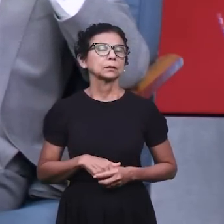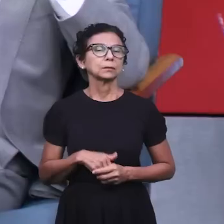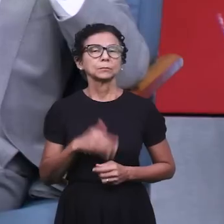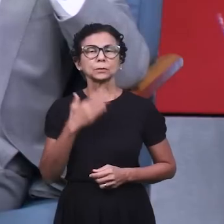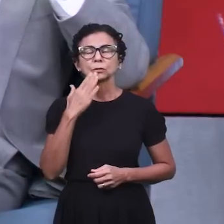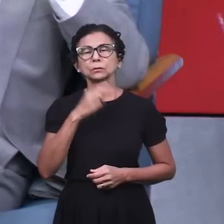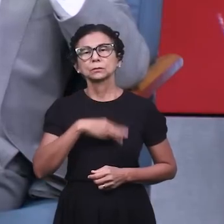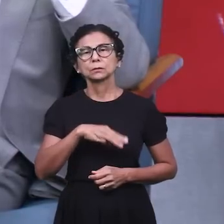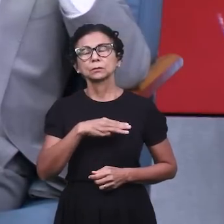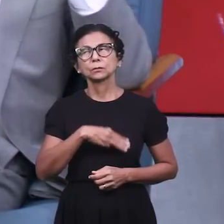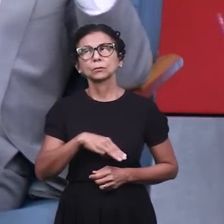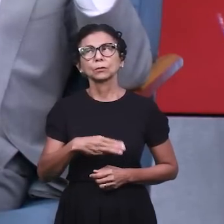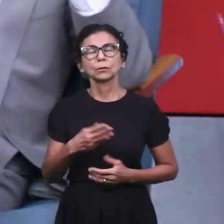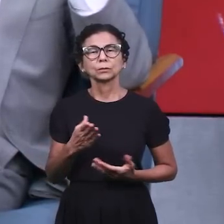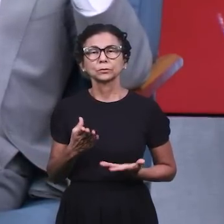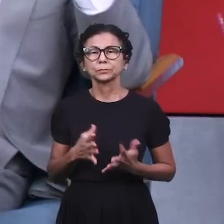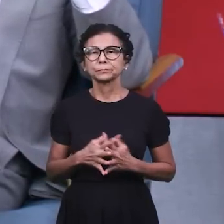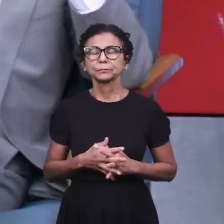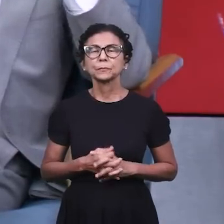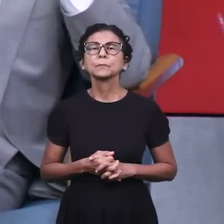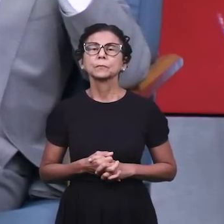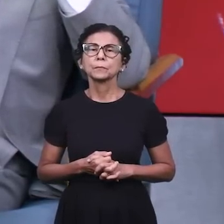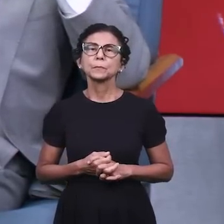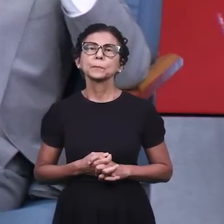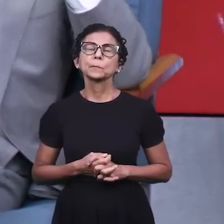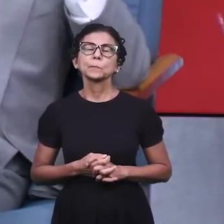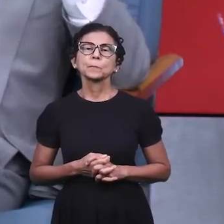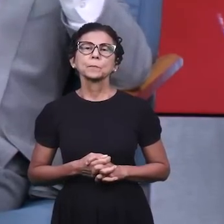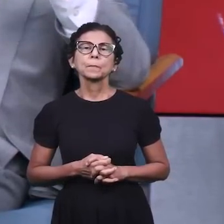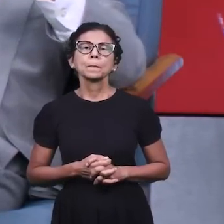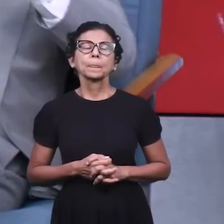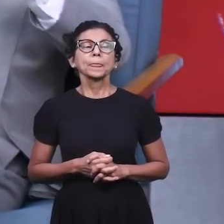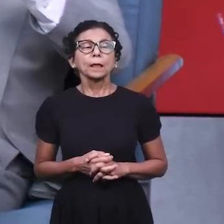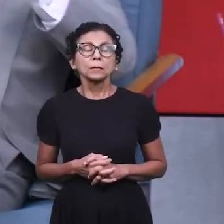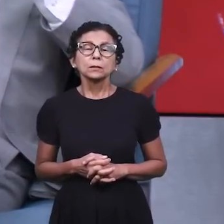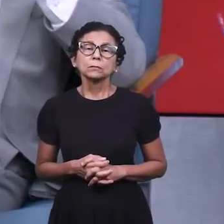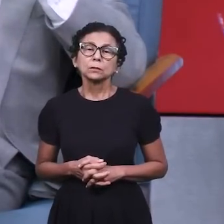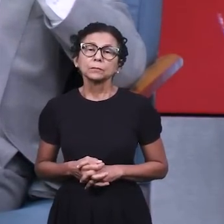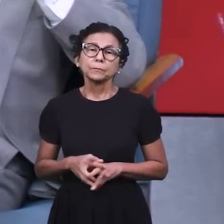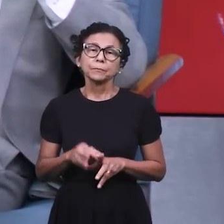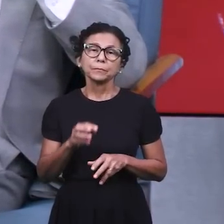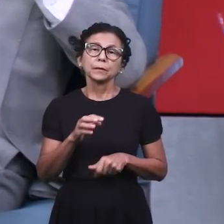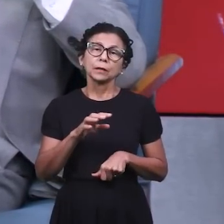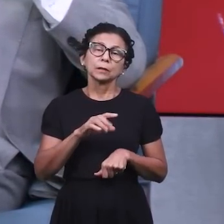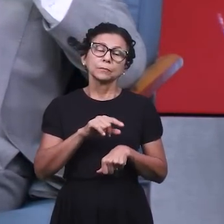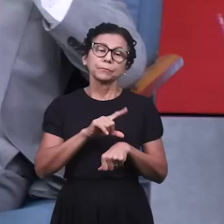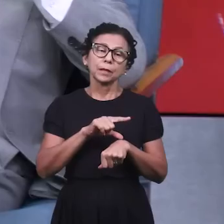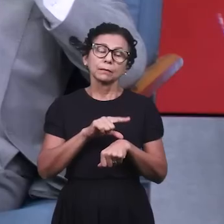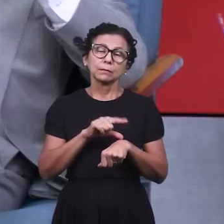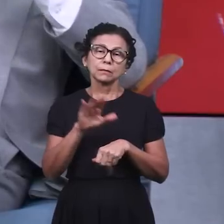pés do Senhor, pedindo misericórdia, não sabia o que aconteceu. Pois bem, então eu fui para essa audiência.